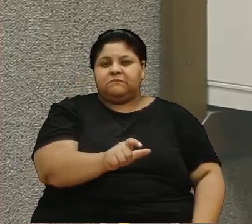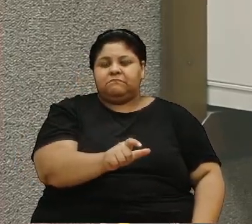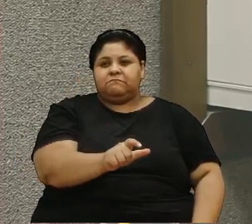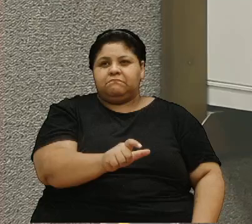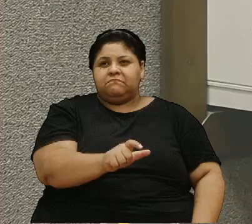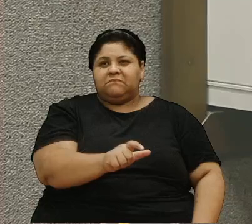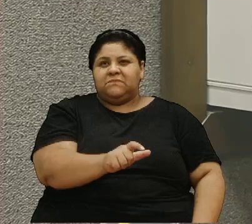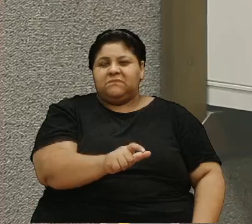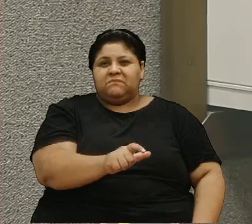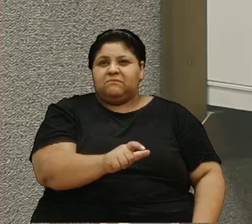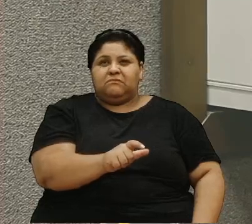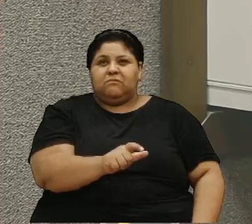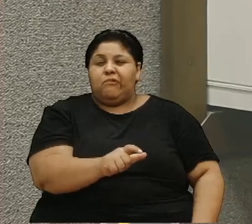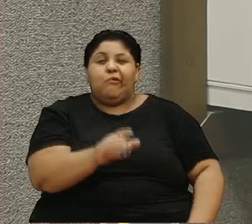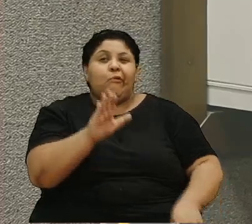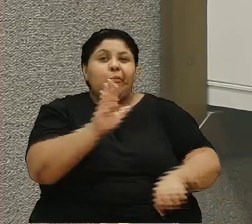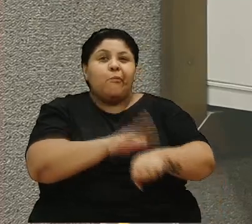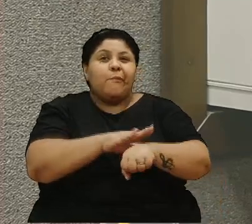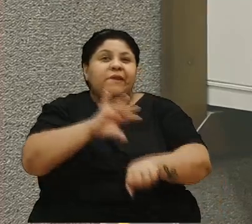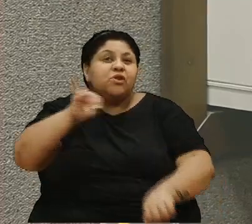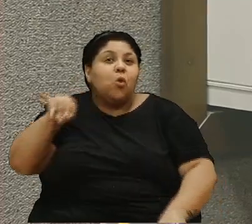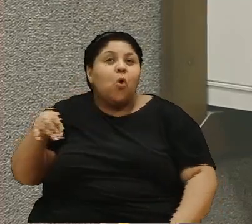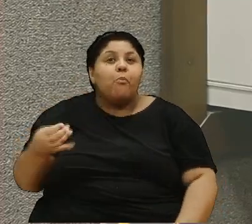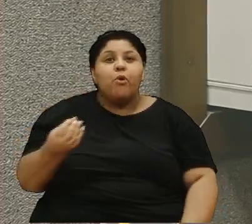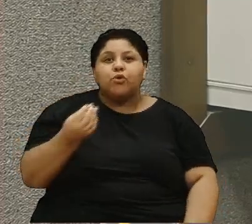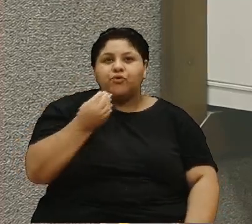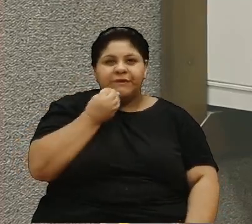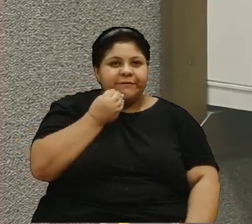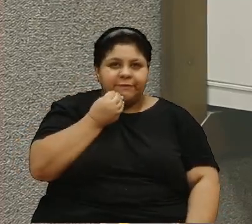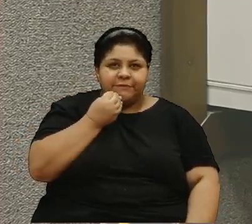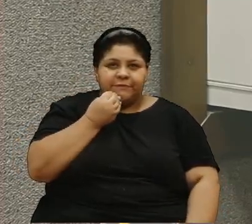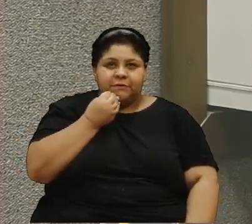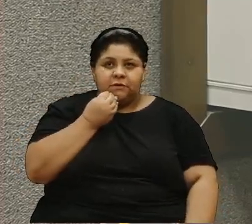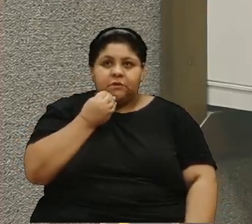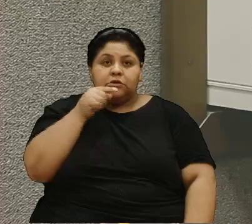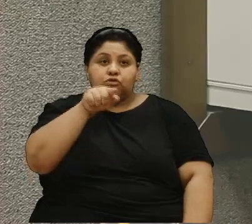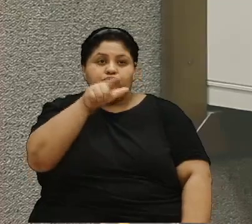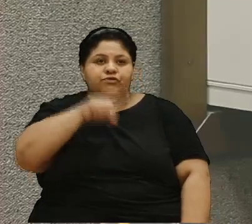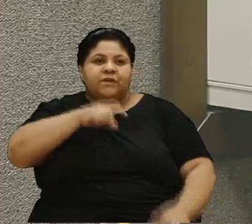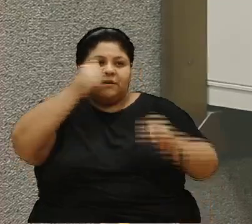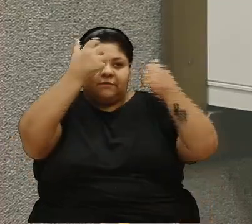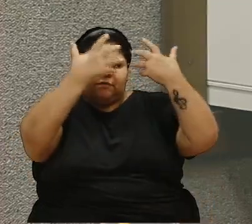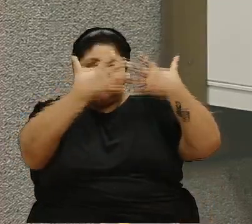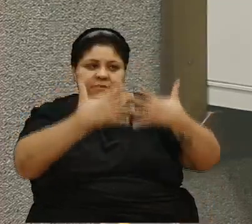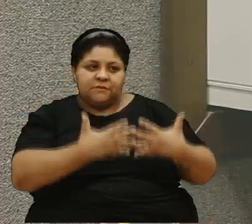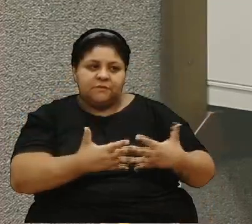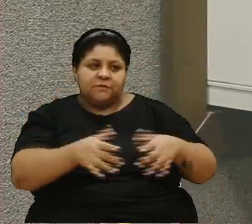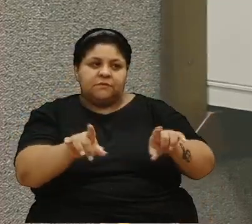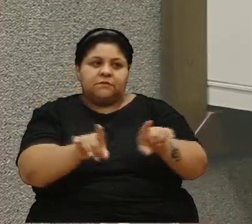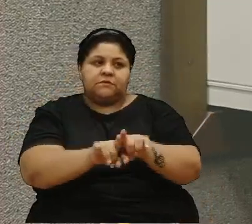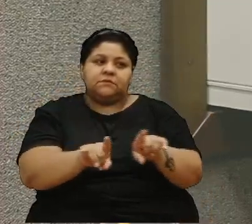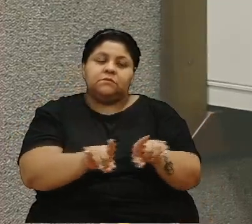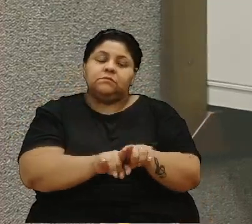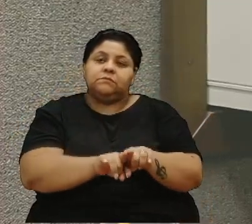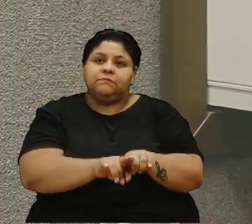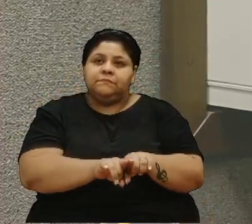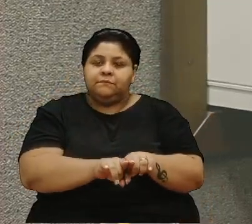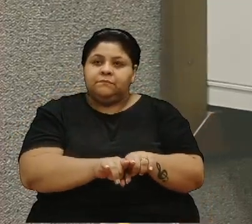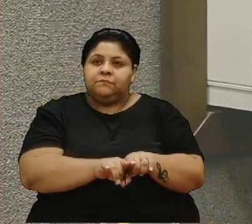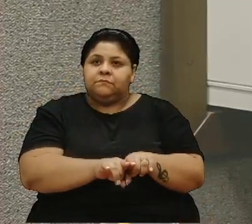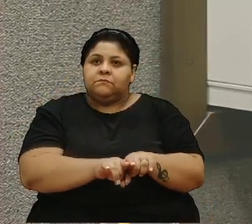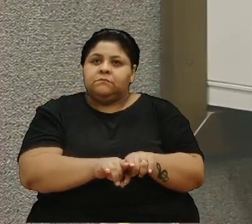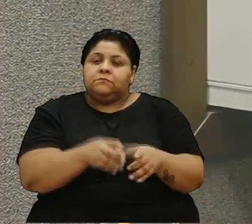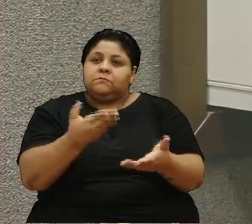exploração oportunista. Tá? Oportunista, quando tu tem explicação para alguma coisa, tu não fica devendo nada.